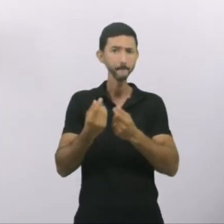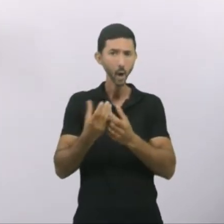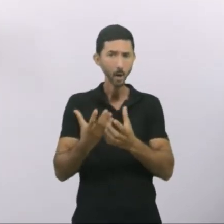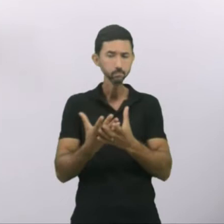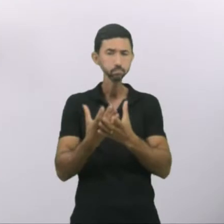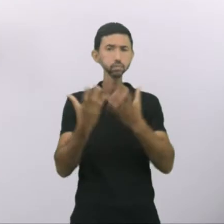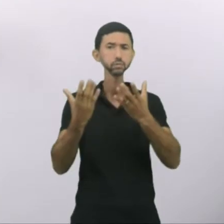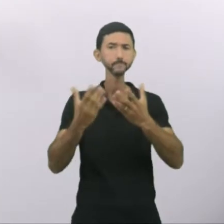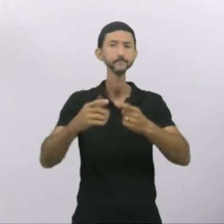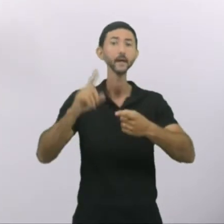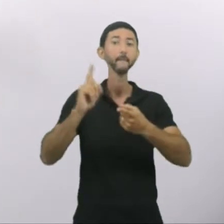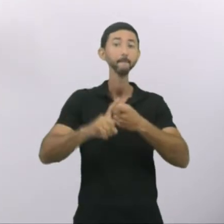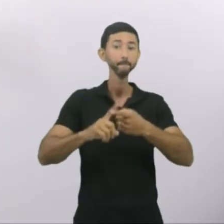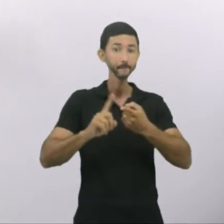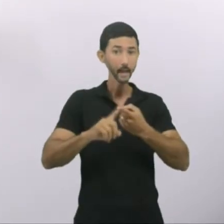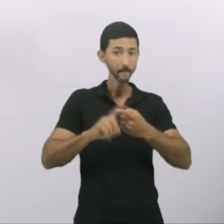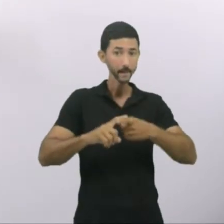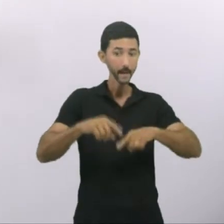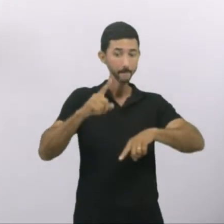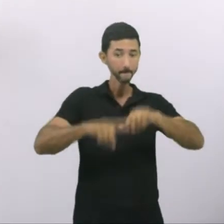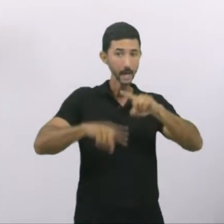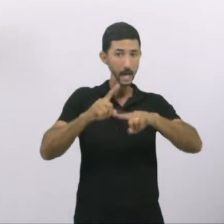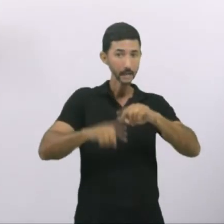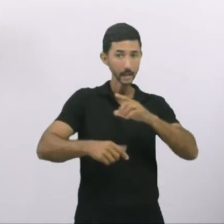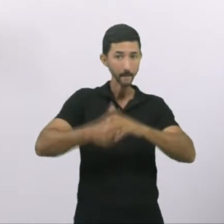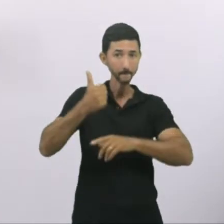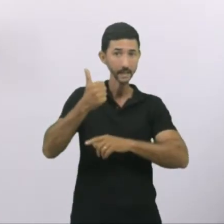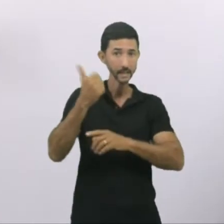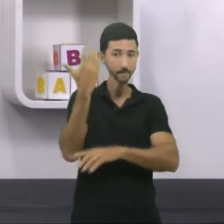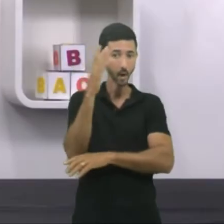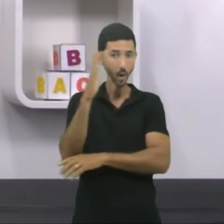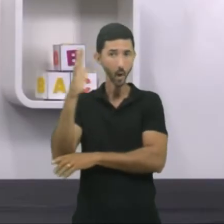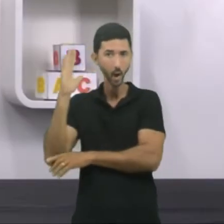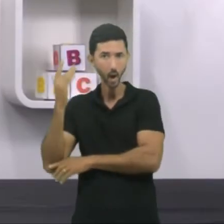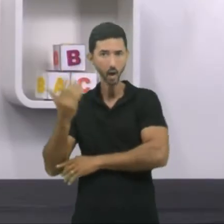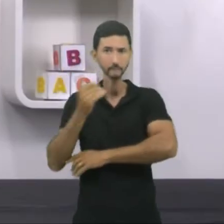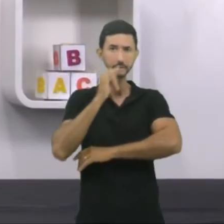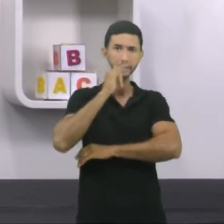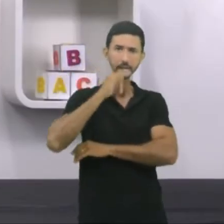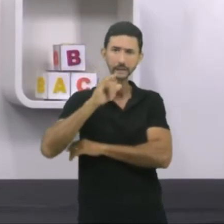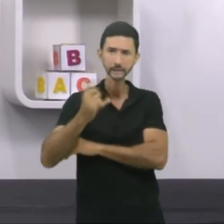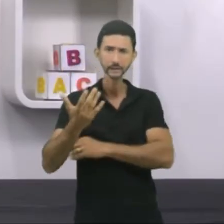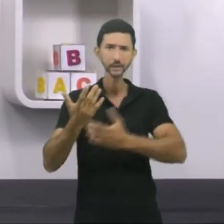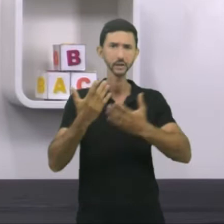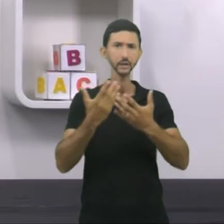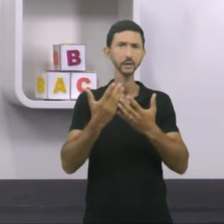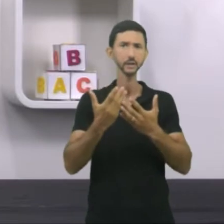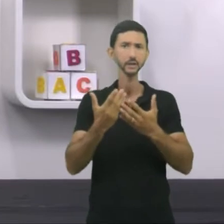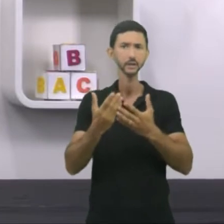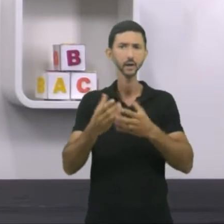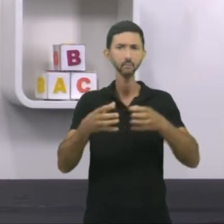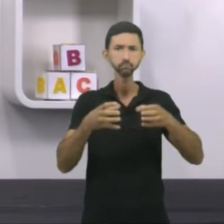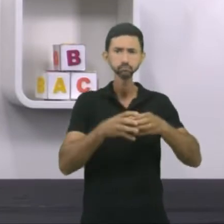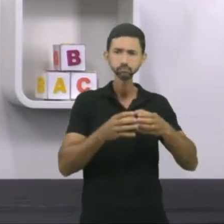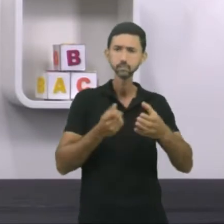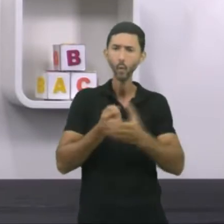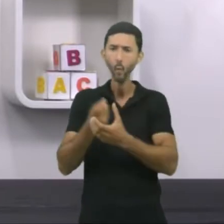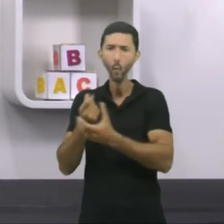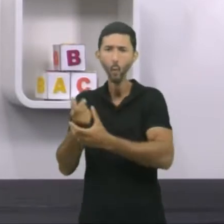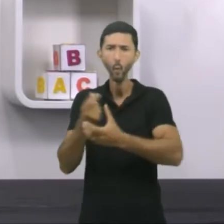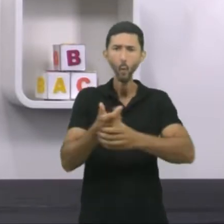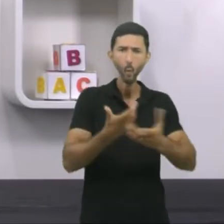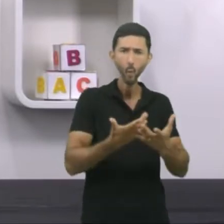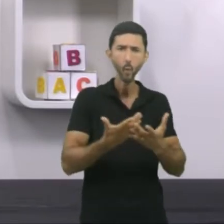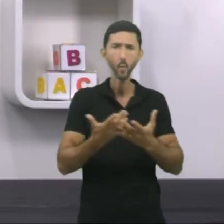de matéria-prima. Eu preciso de energia, eu preciso de mercado consumidor, eu